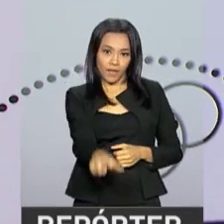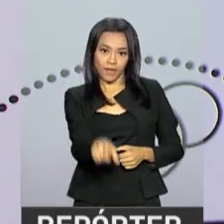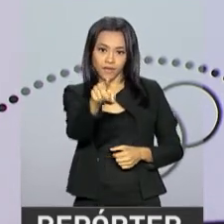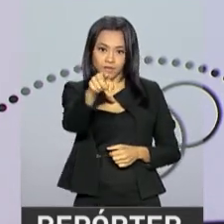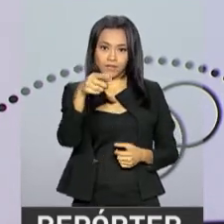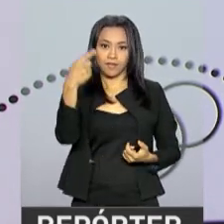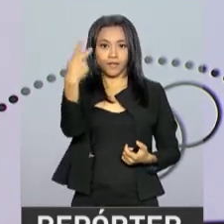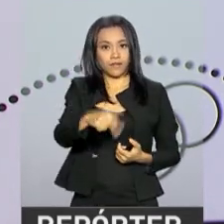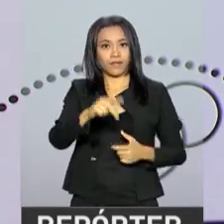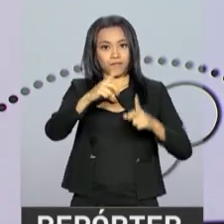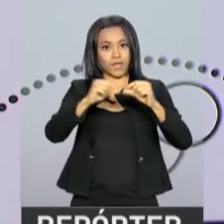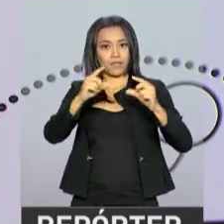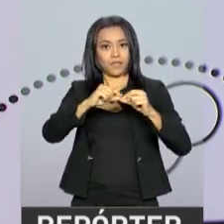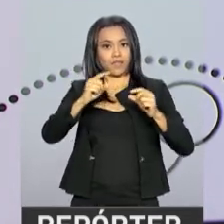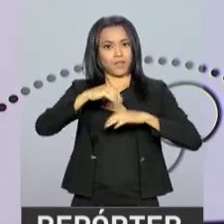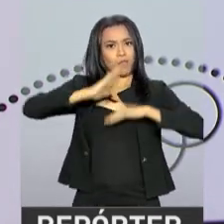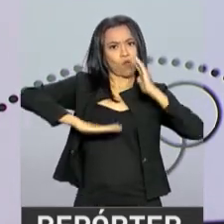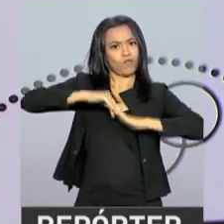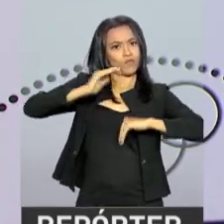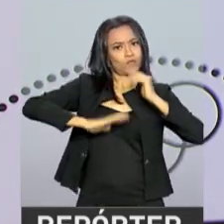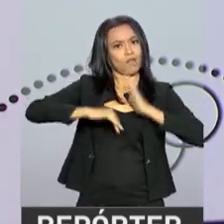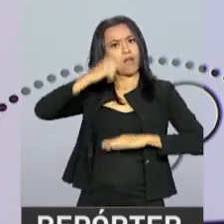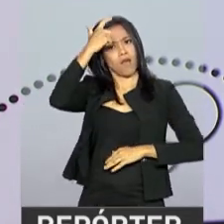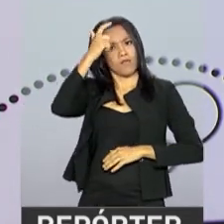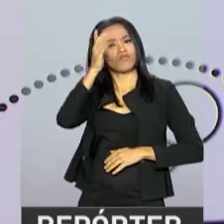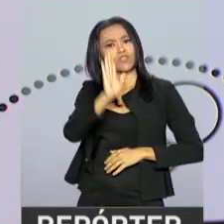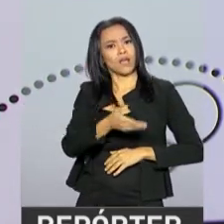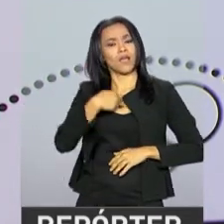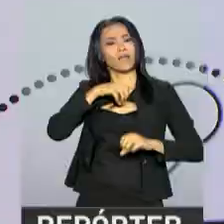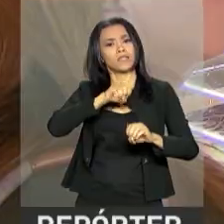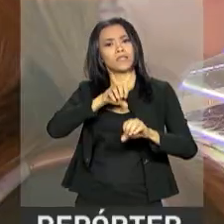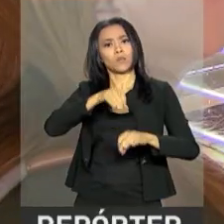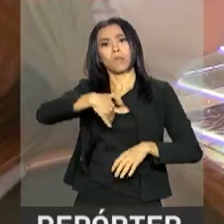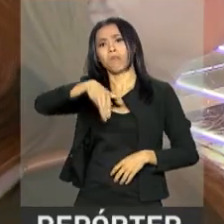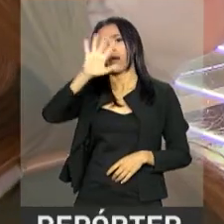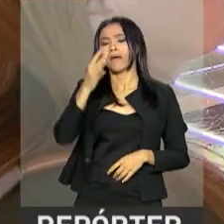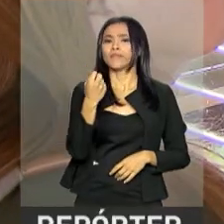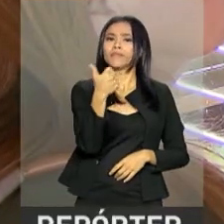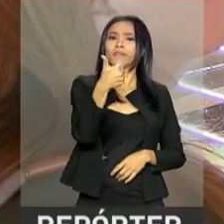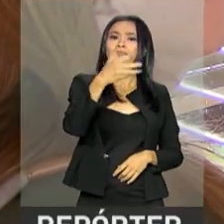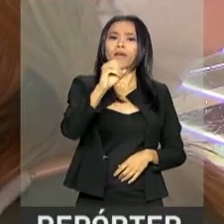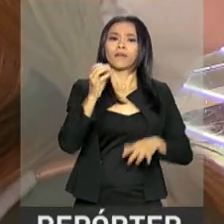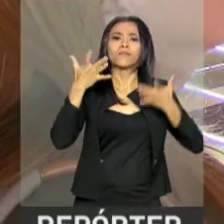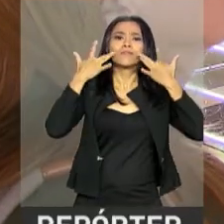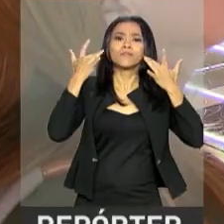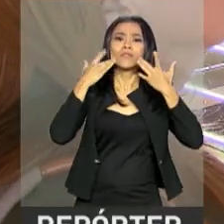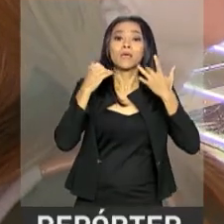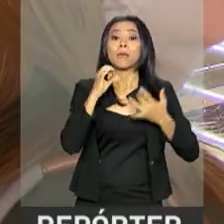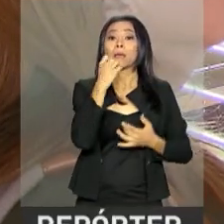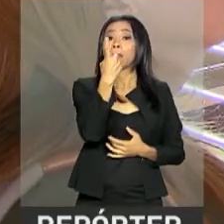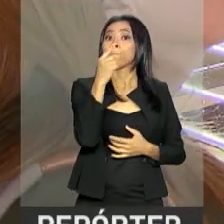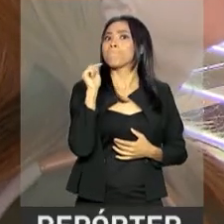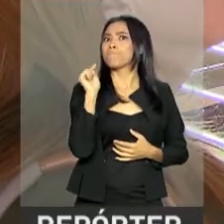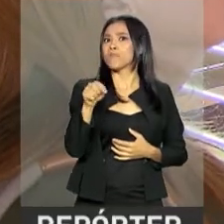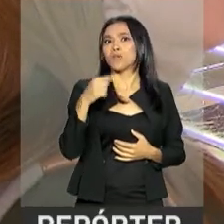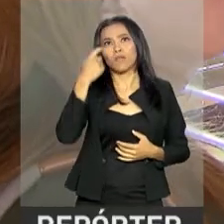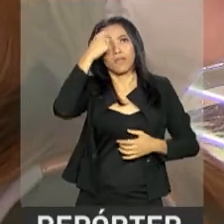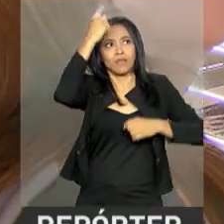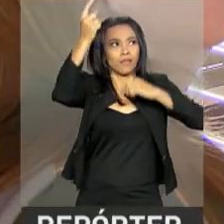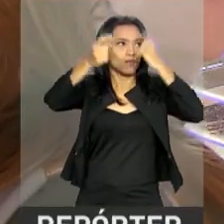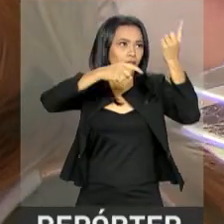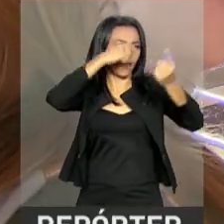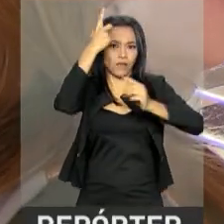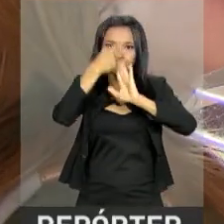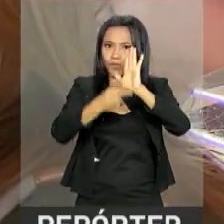brasiliense já encenou profissionalmente mais de dez peças e tem na cabeça a mil idéias e projetos culturais